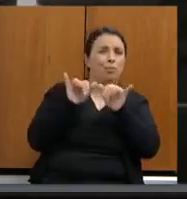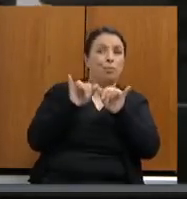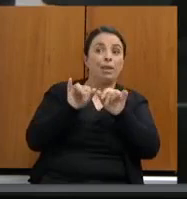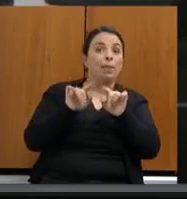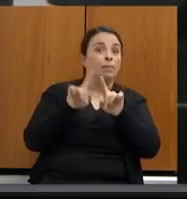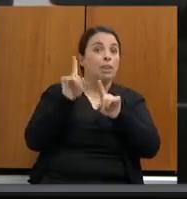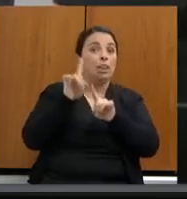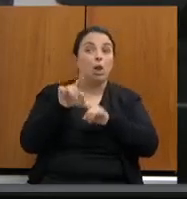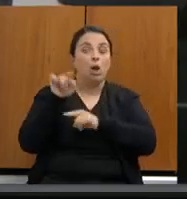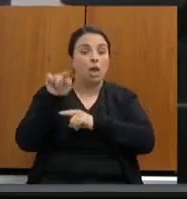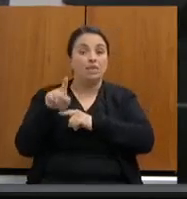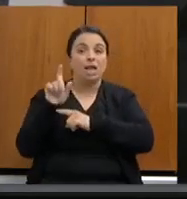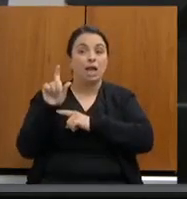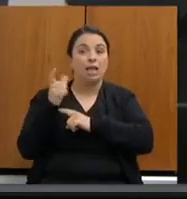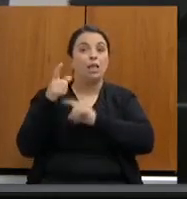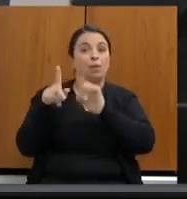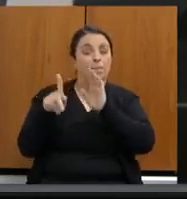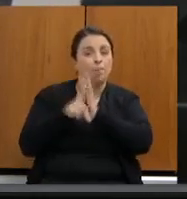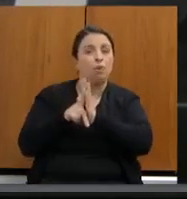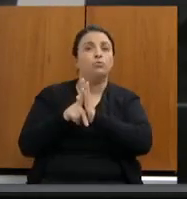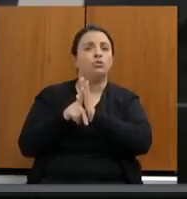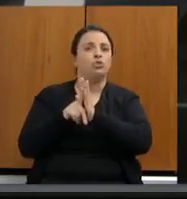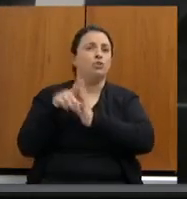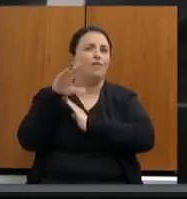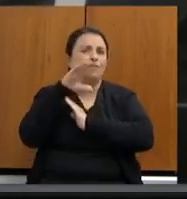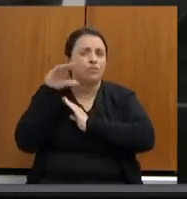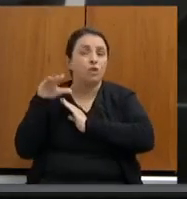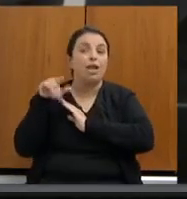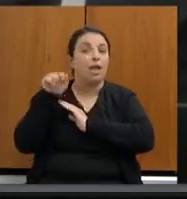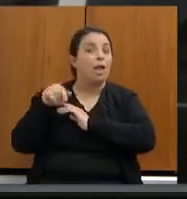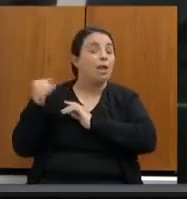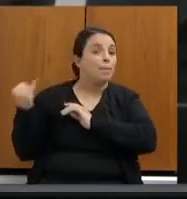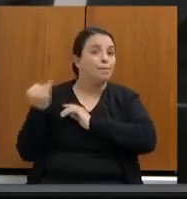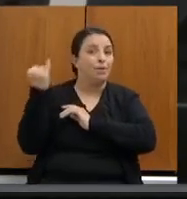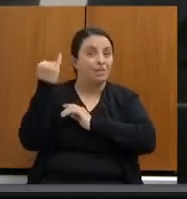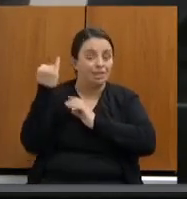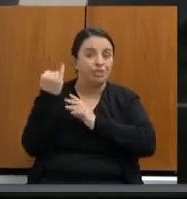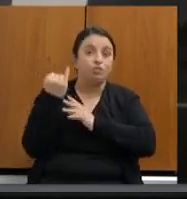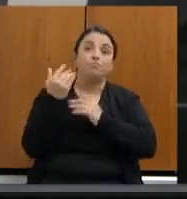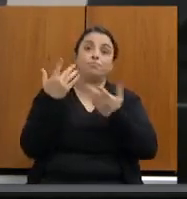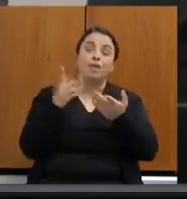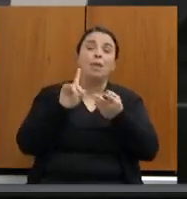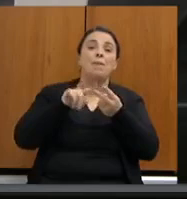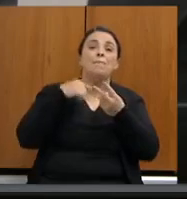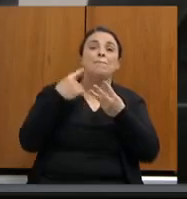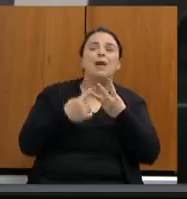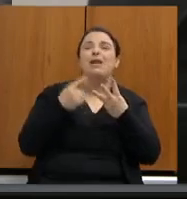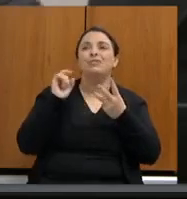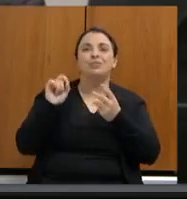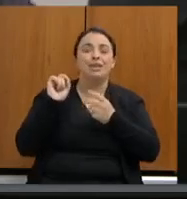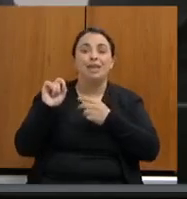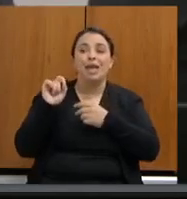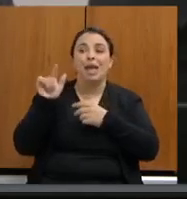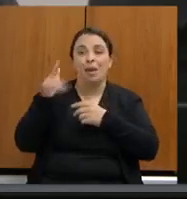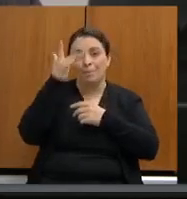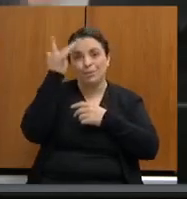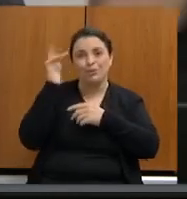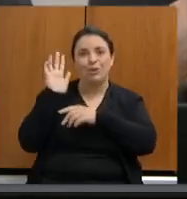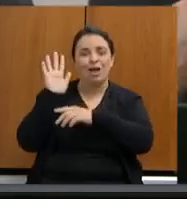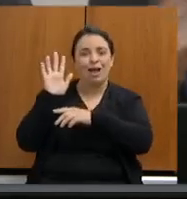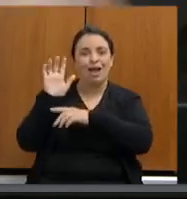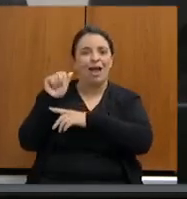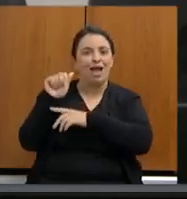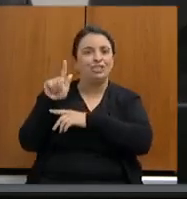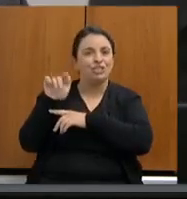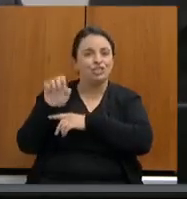é os para que o servidor daquela pasta e também o porte de arma para os agentes que nós temos Valley aqui e eu fui relator da matéria